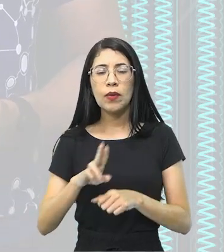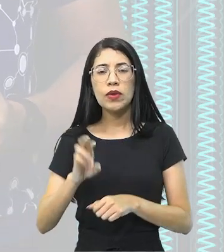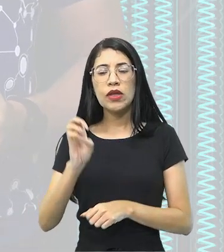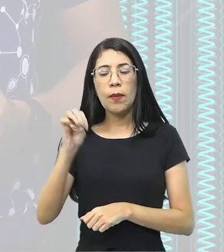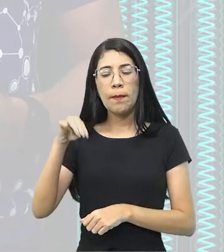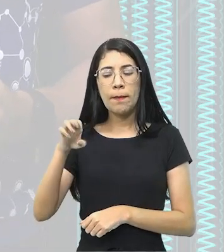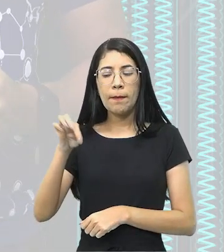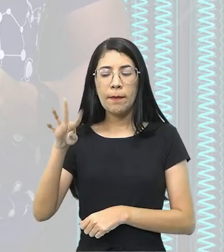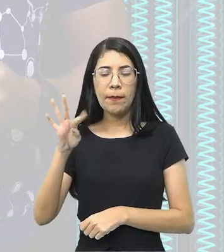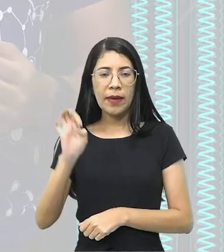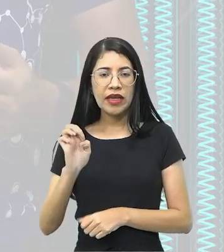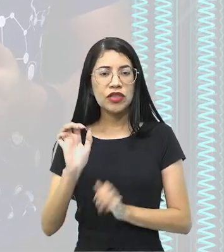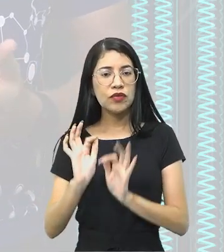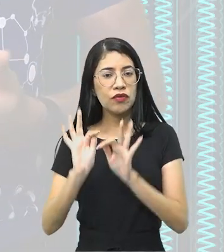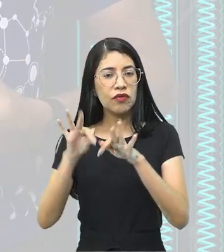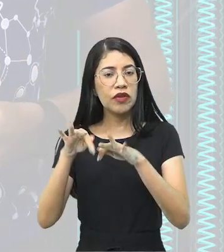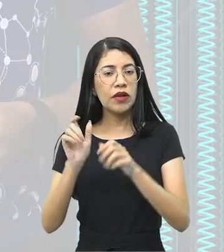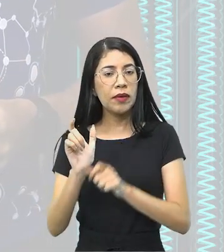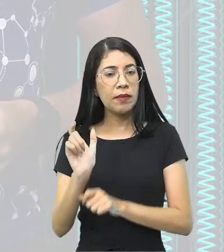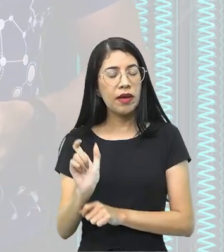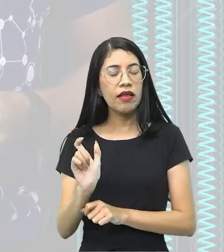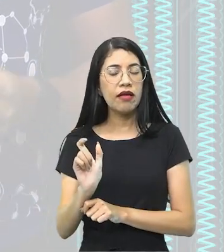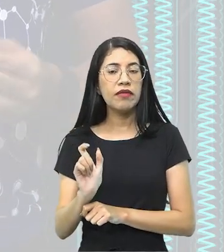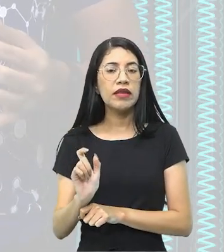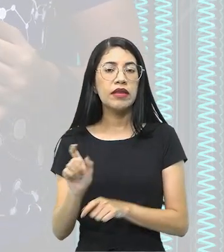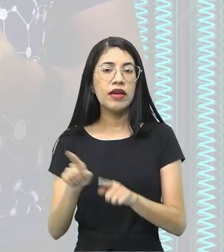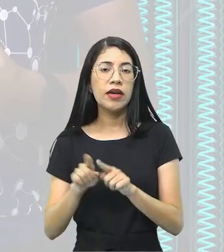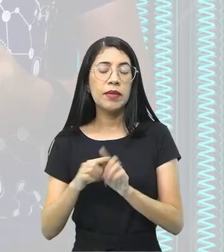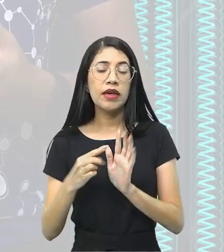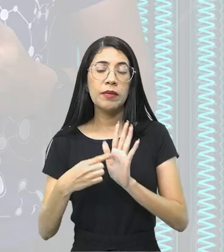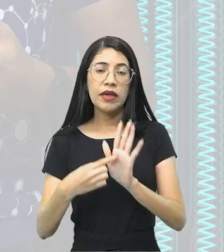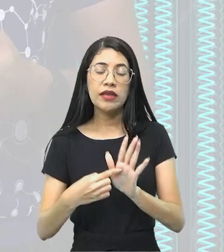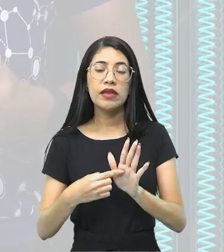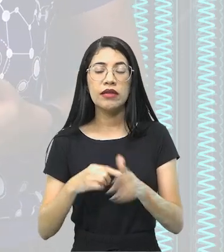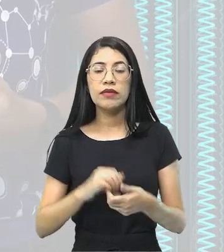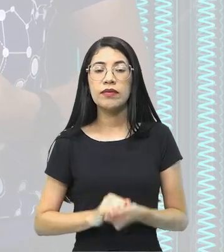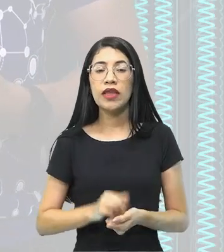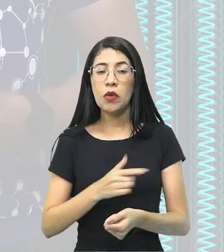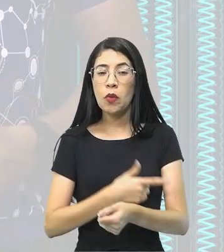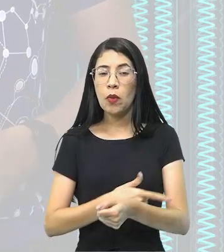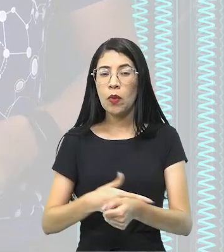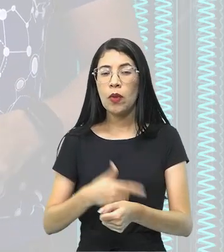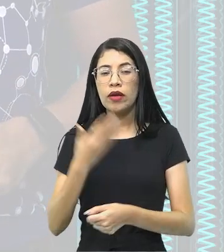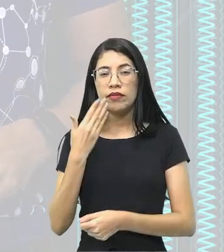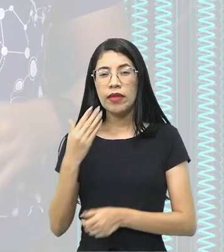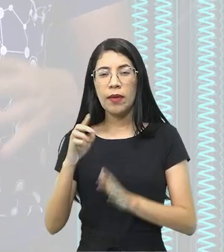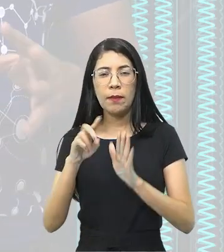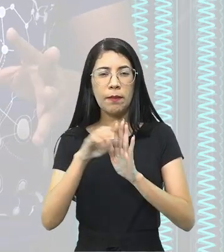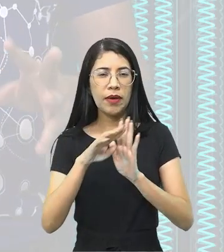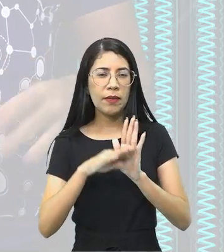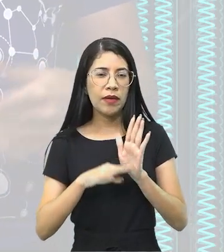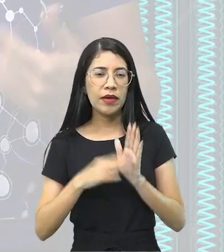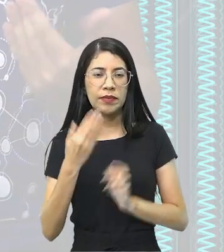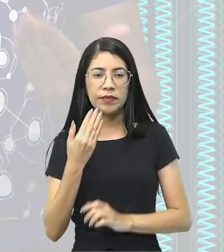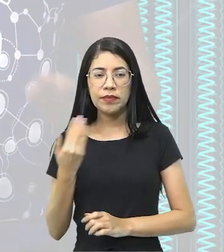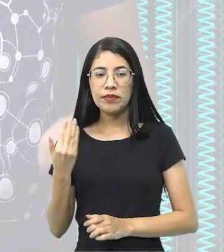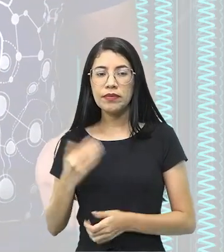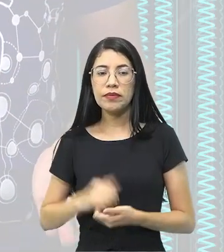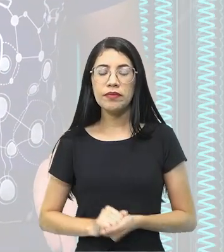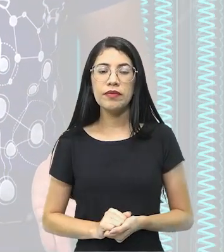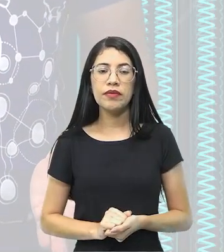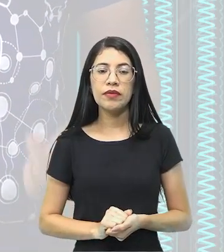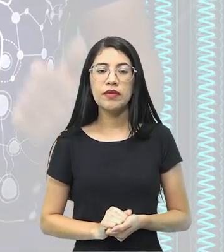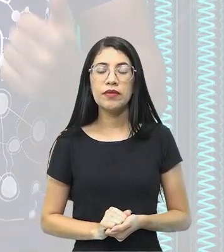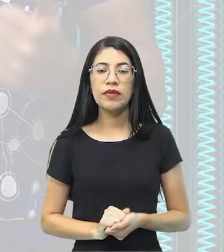tem essa terminação em mente aí, quase todos são de modo. Educadamente, raramente, comumente, né? Ela